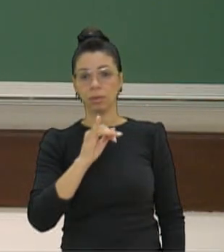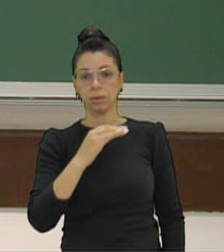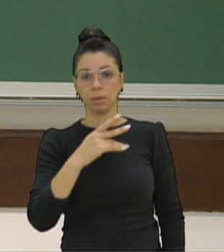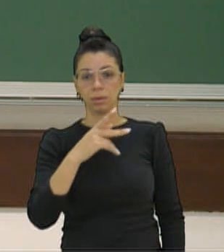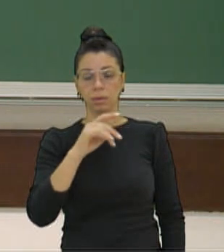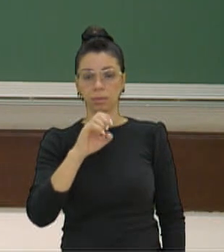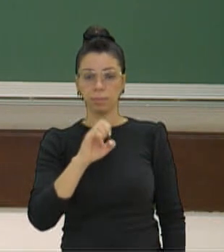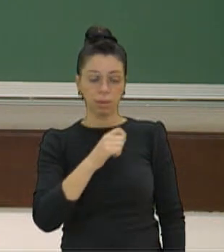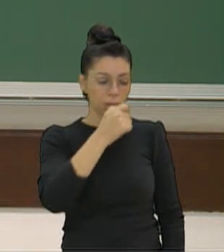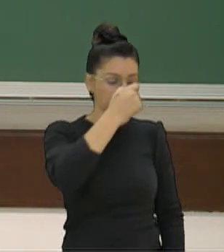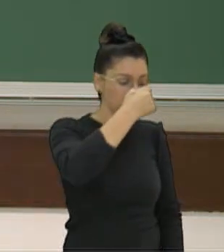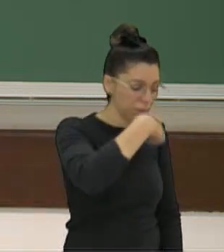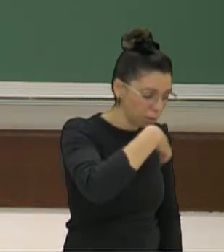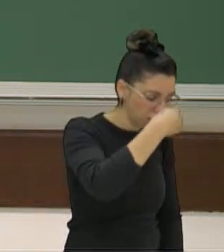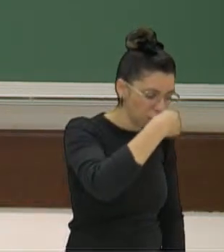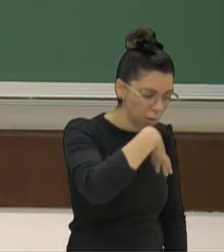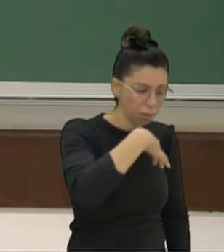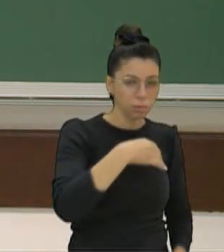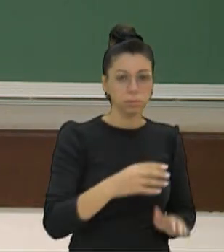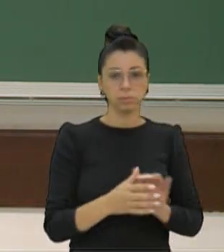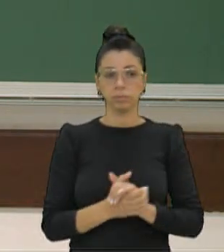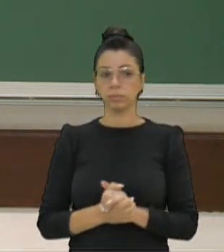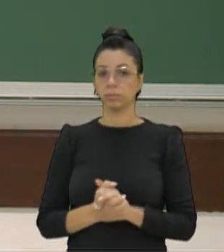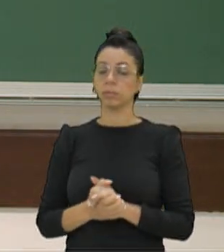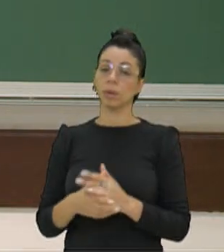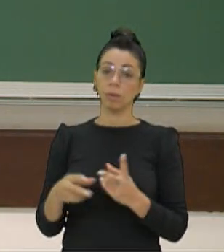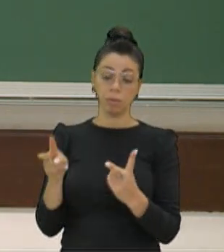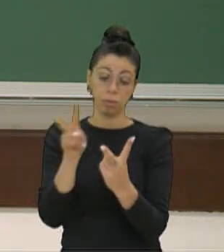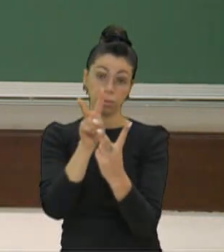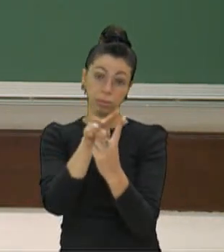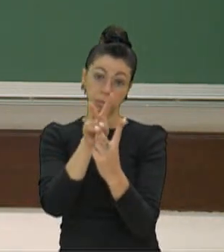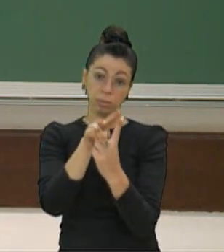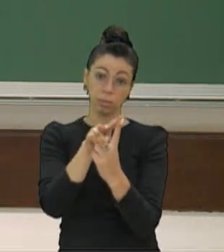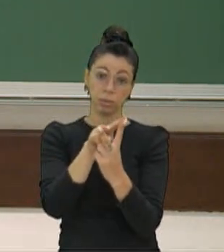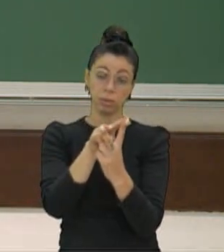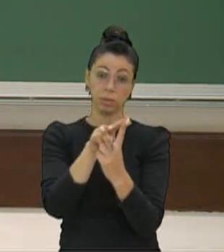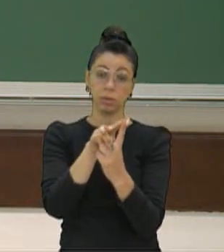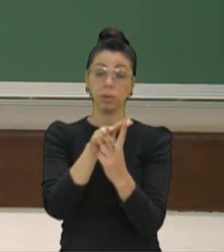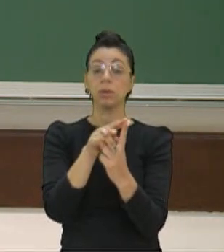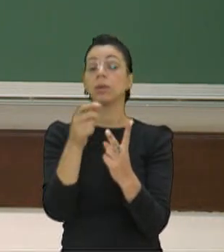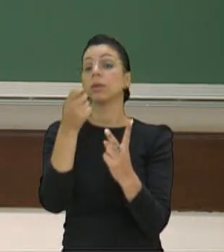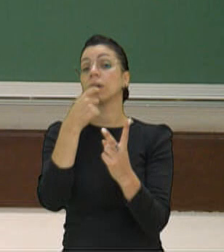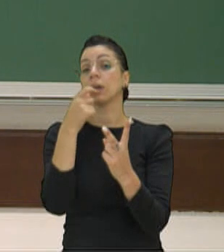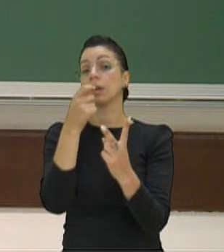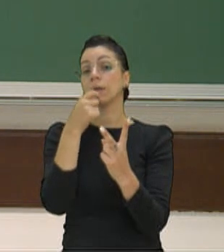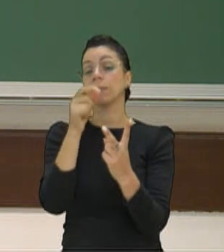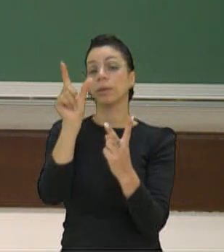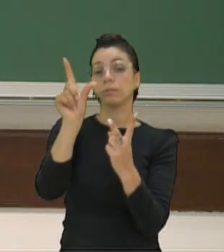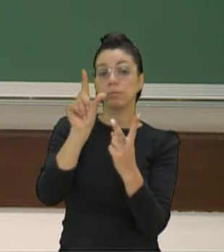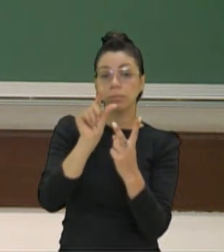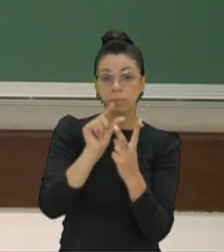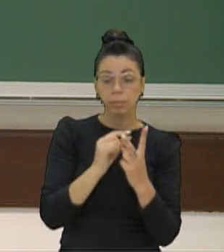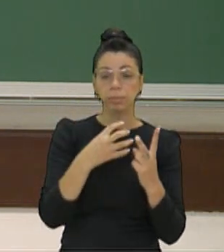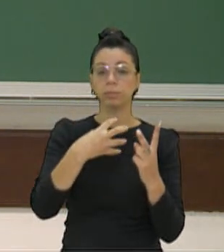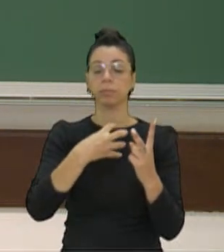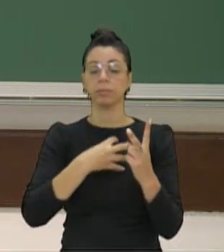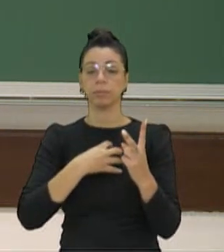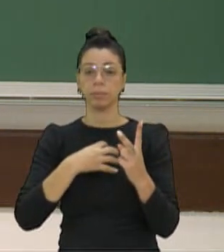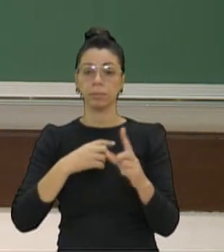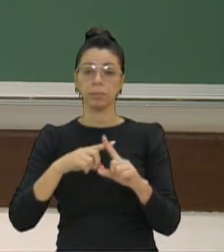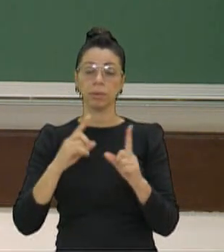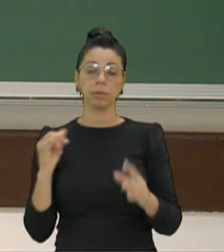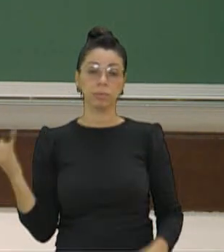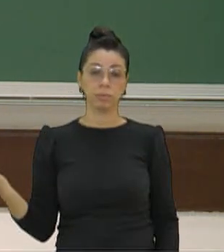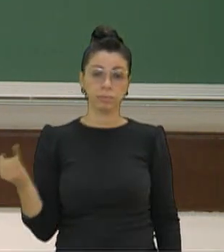um resfriado, tá? Então, tanto o resfriado quanto a gripe, os remédios amenizam os sintomas, mas é importante a gente saber